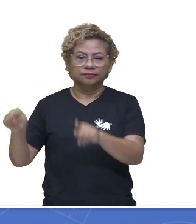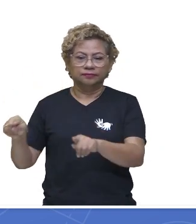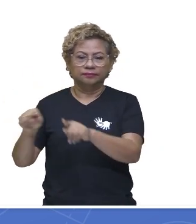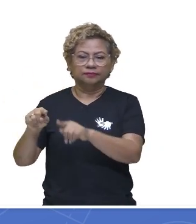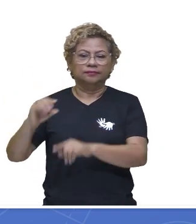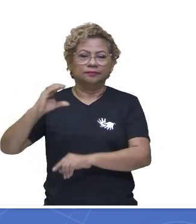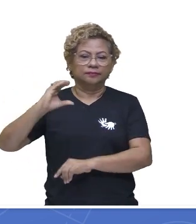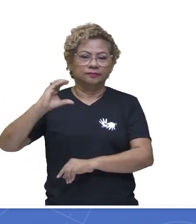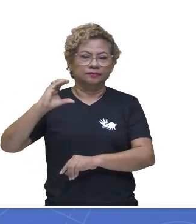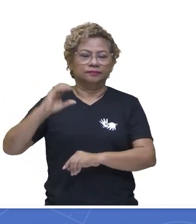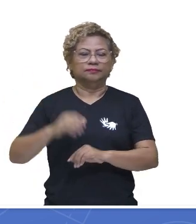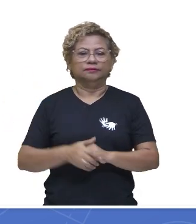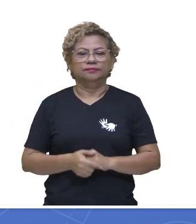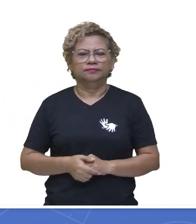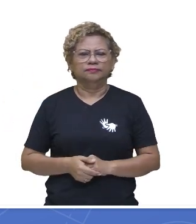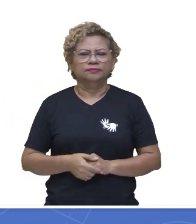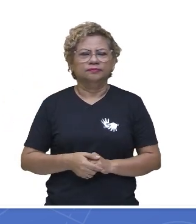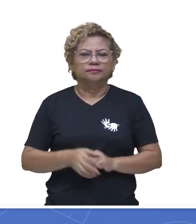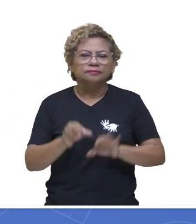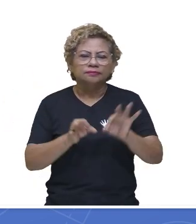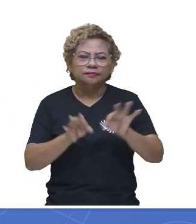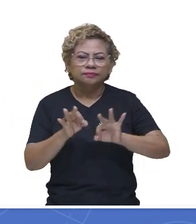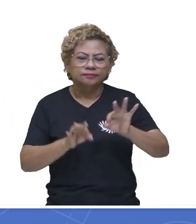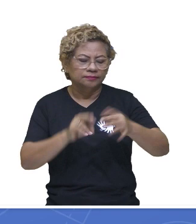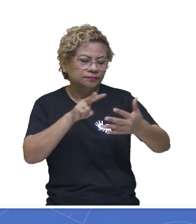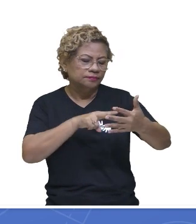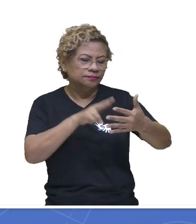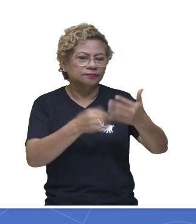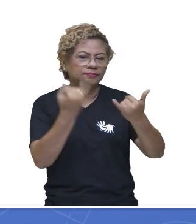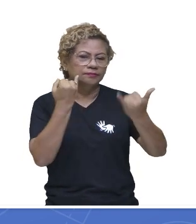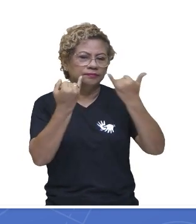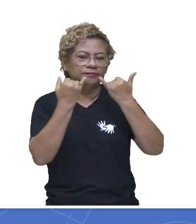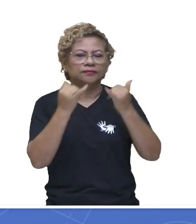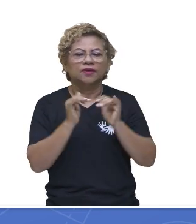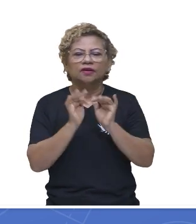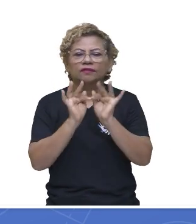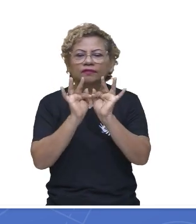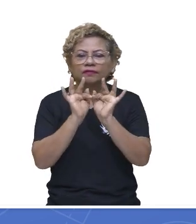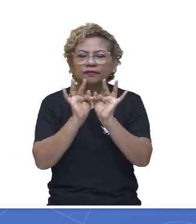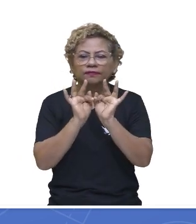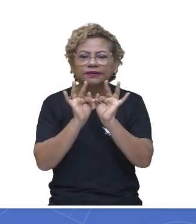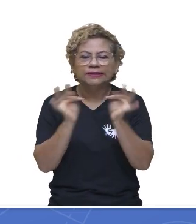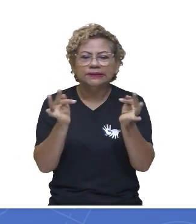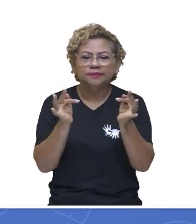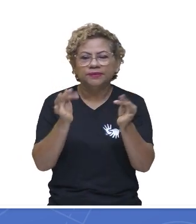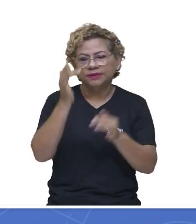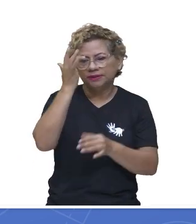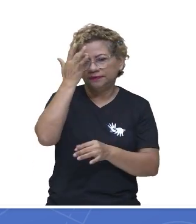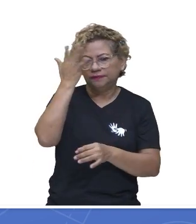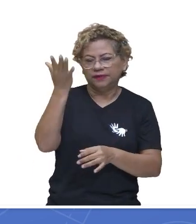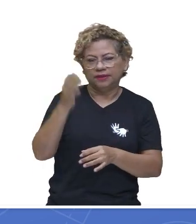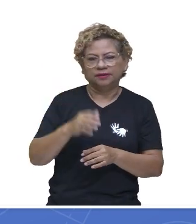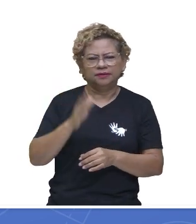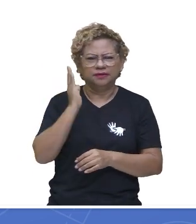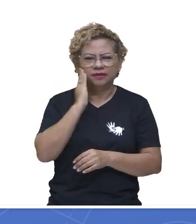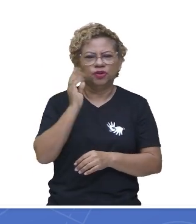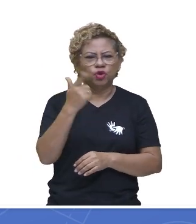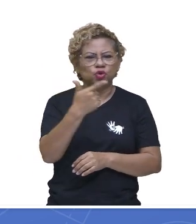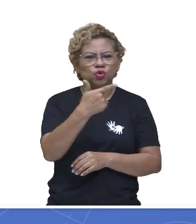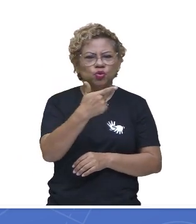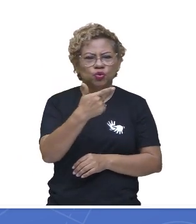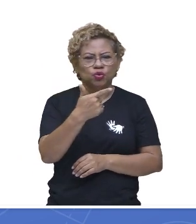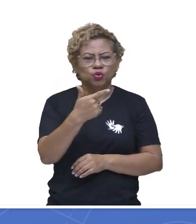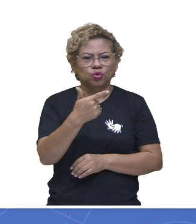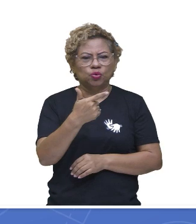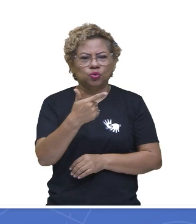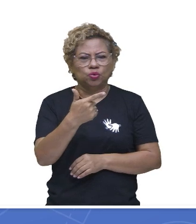só, pessoal, que questão bonitinha, né? Tranquila demais. Tenho certeza que todos acertaram essa questão. Matriz